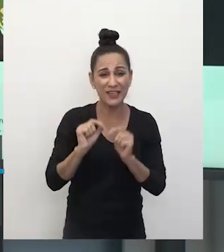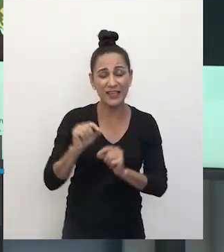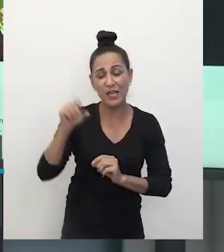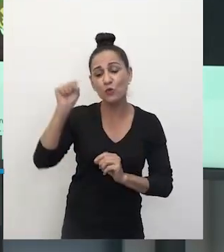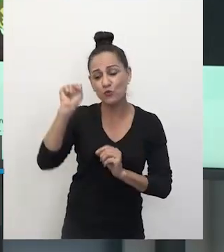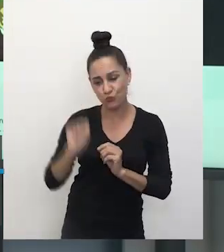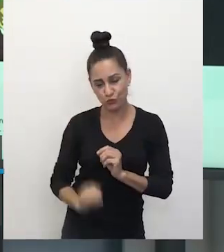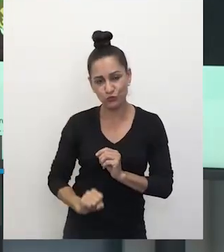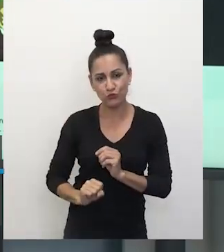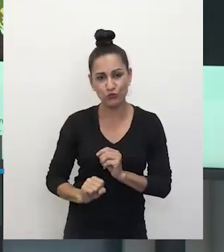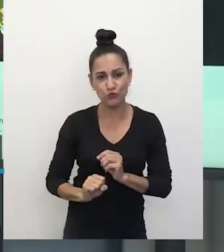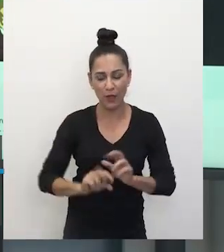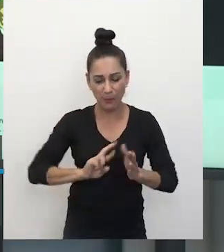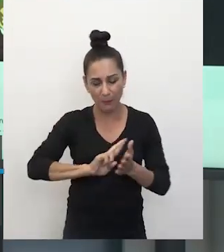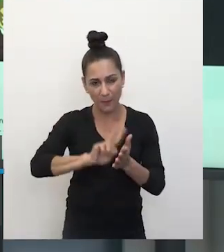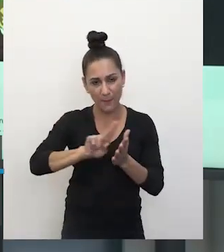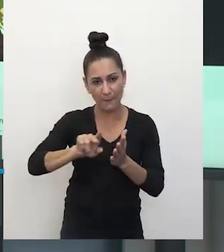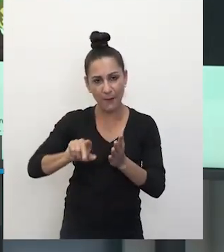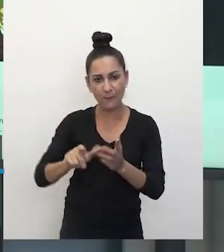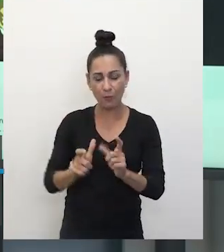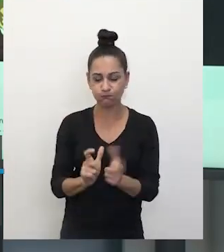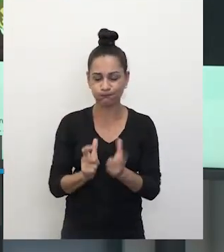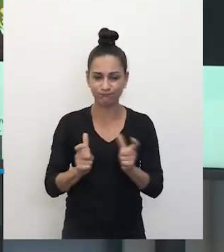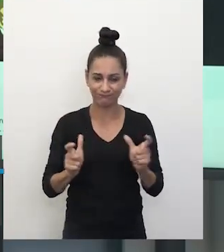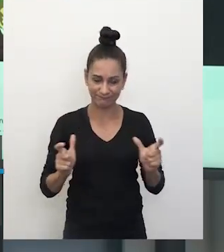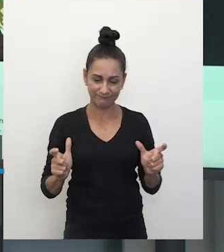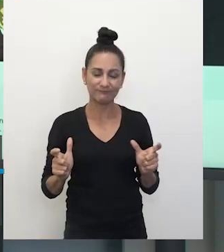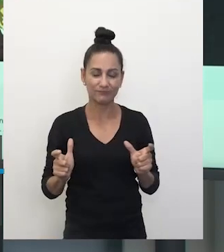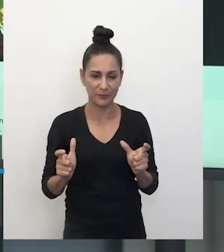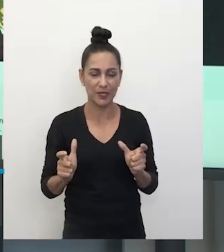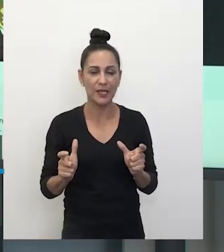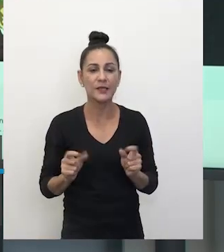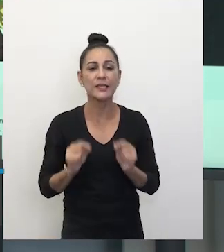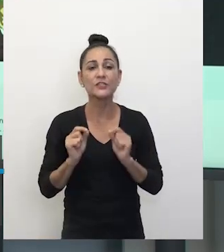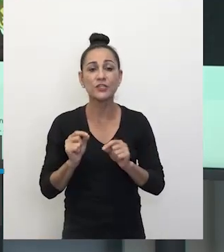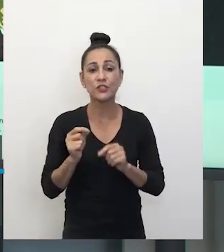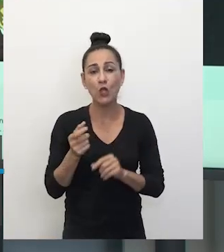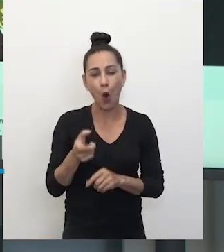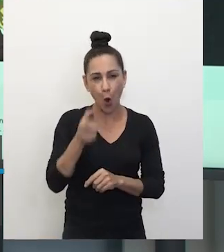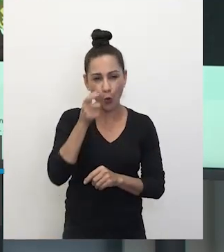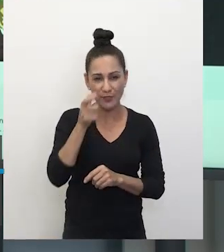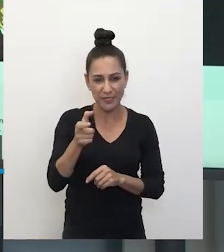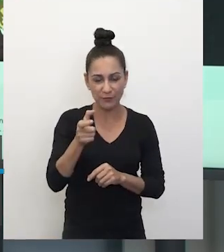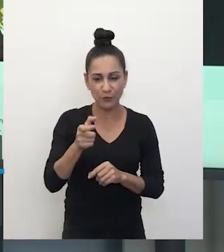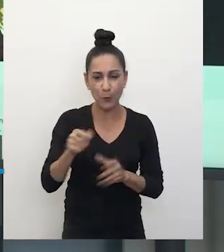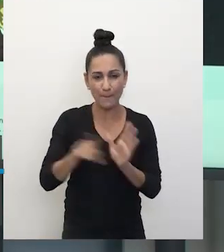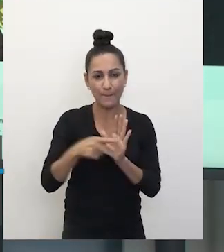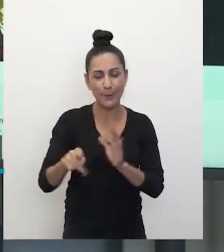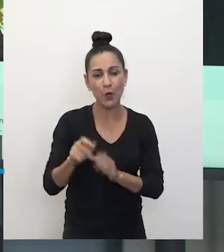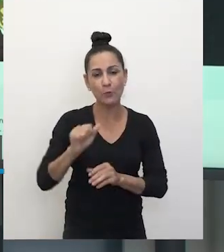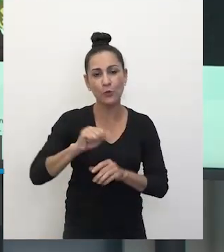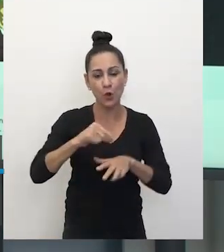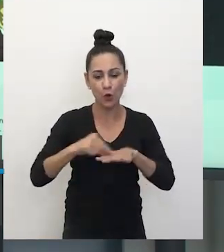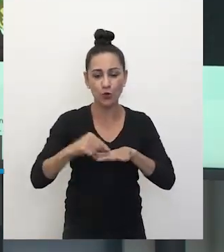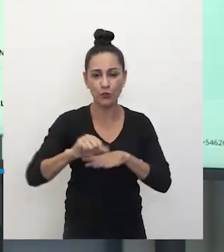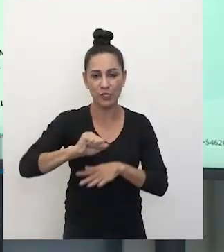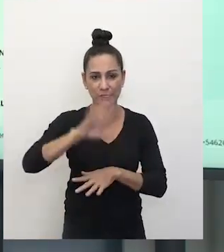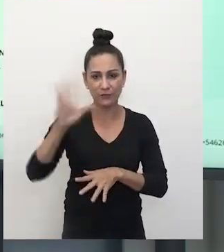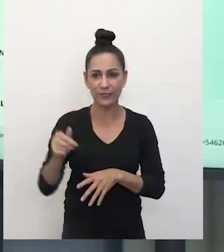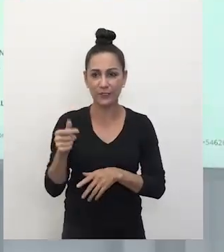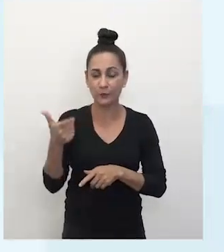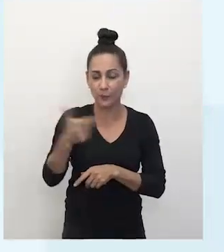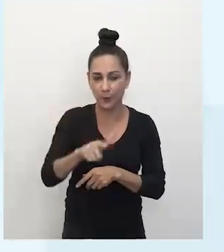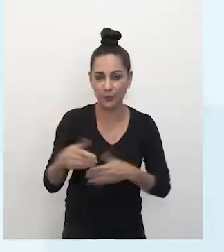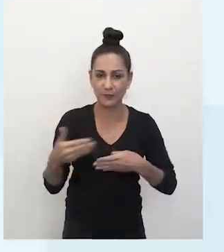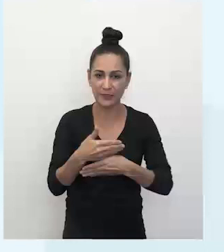tem essa diversificação até maior do que nós vimos aí no continente africano Tá certo próxima tela